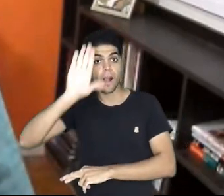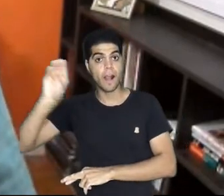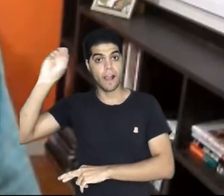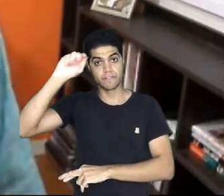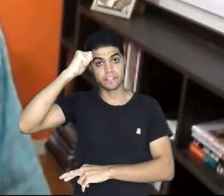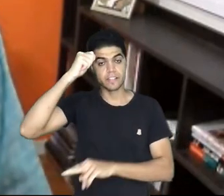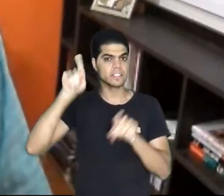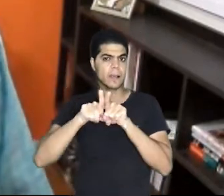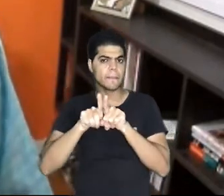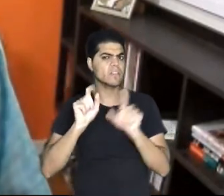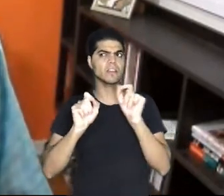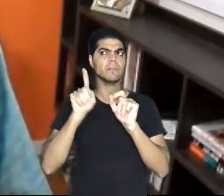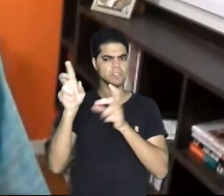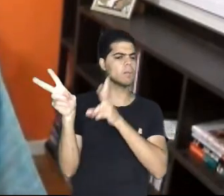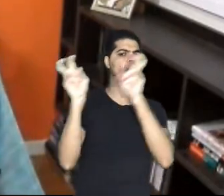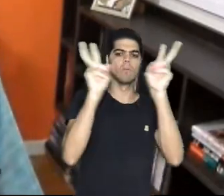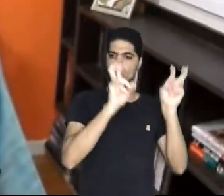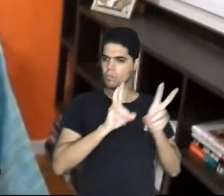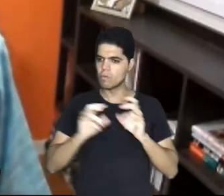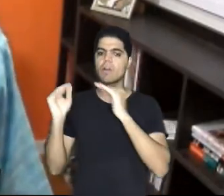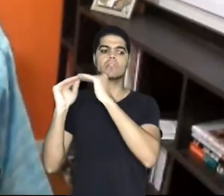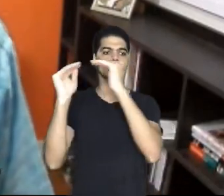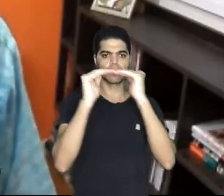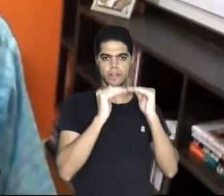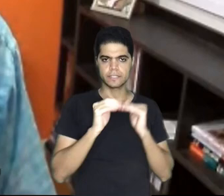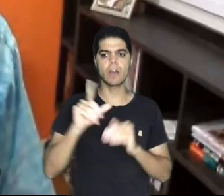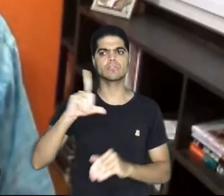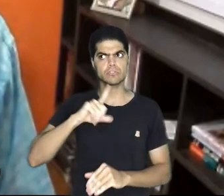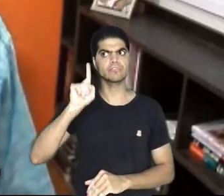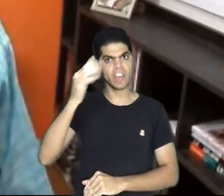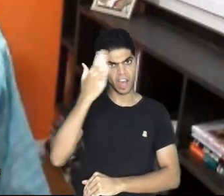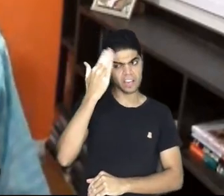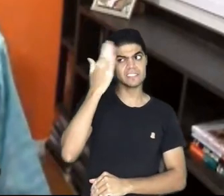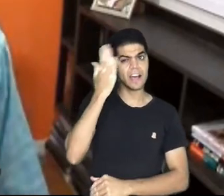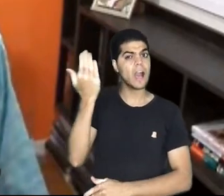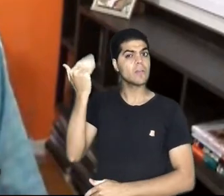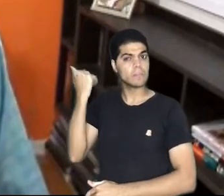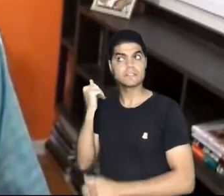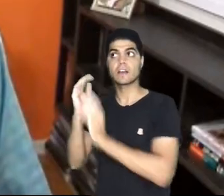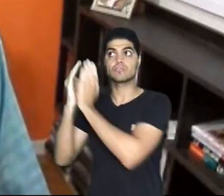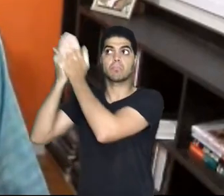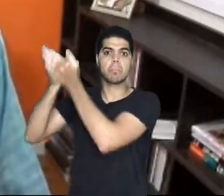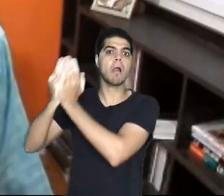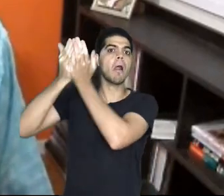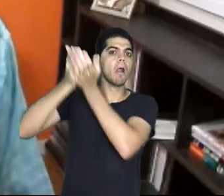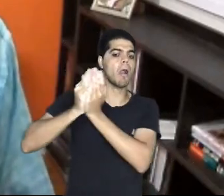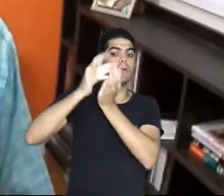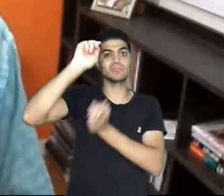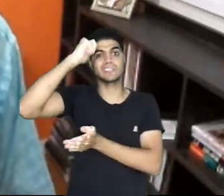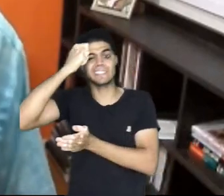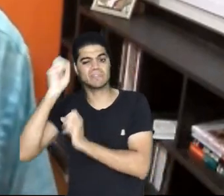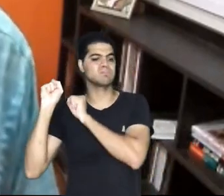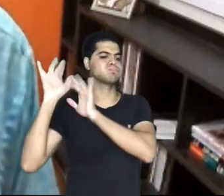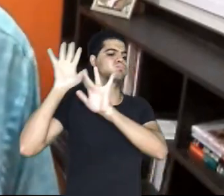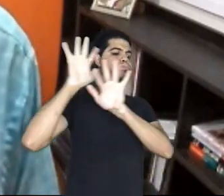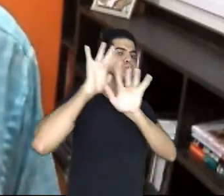vez mais, mas sempre foram reconhecidas, né? Todo mundo sabia que existia um tráfico negreiro, que isso era muito importante, inclusive para a